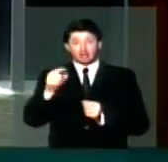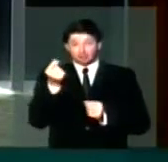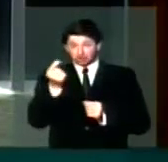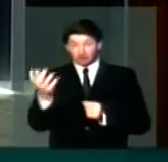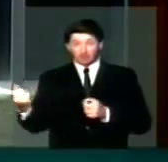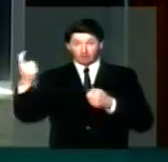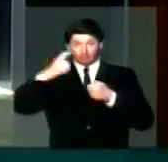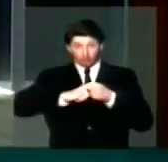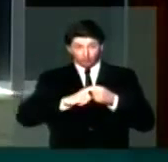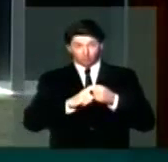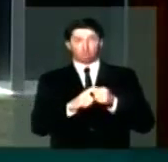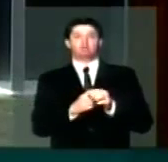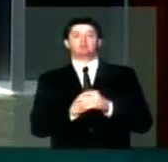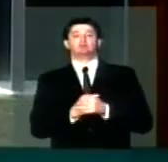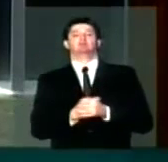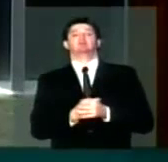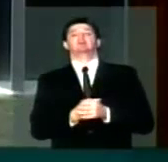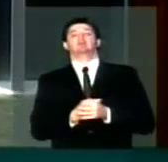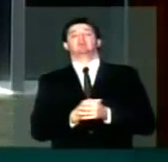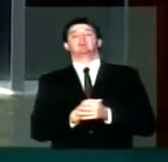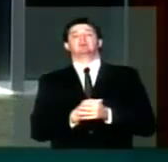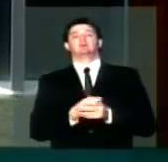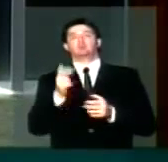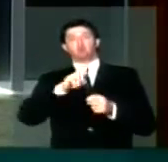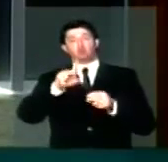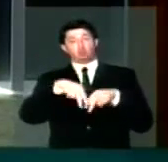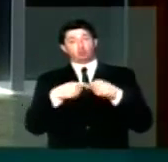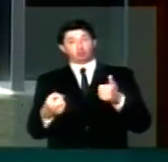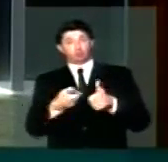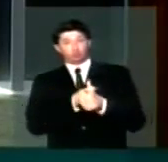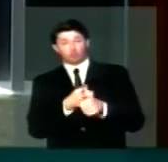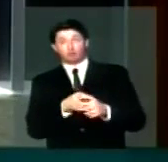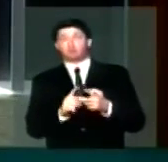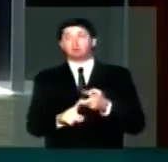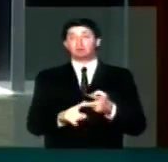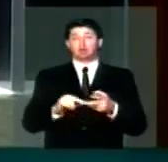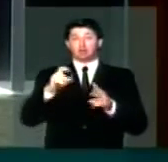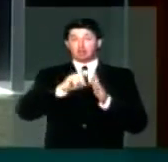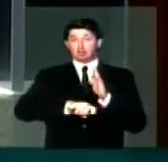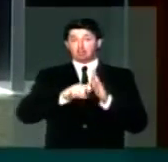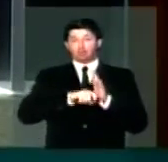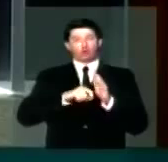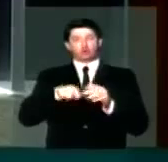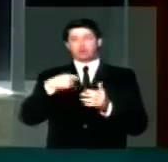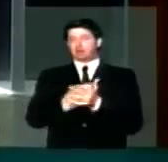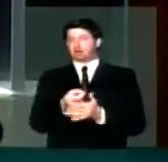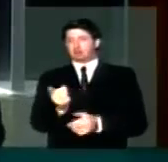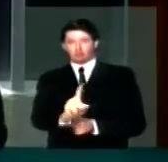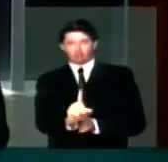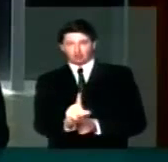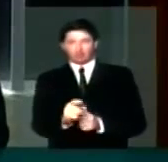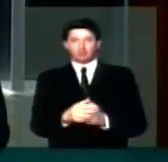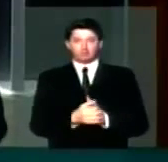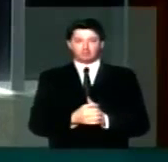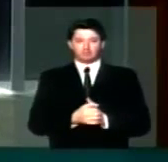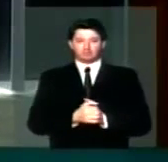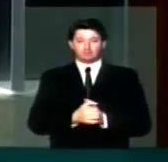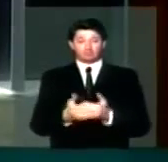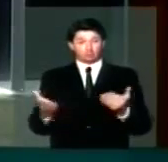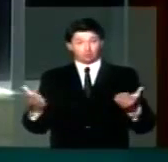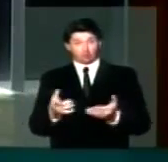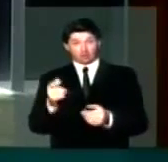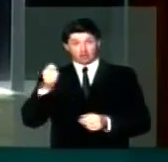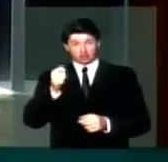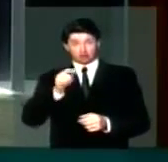foram recuperados através de multas, através de impostos sonegados. Hoje,